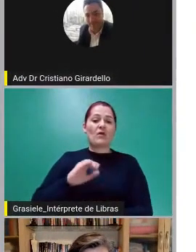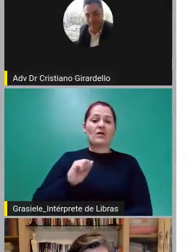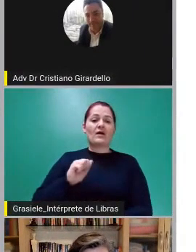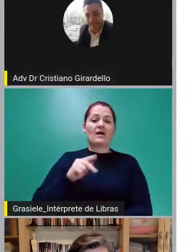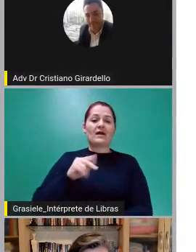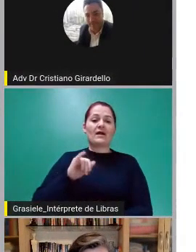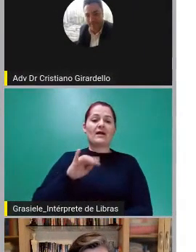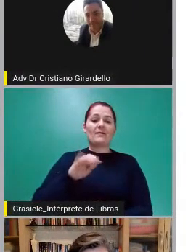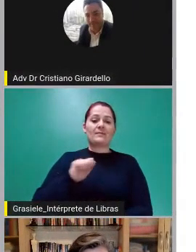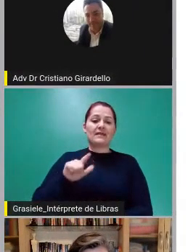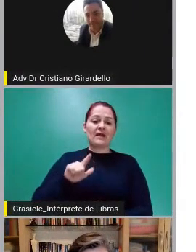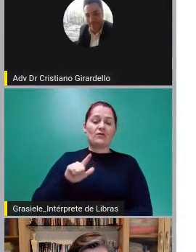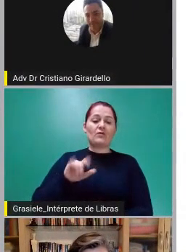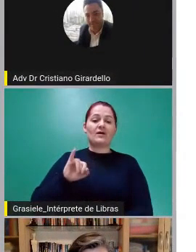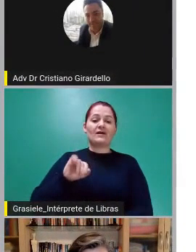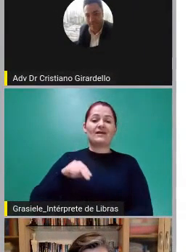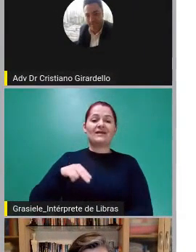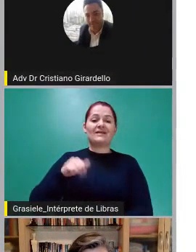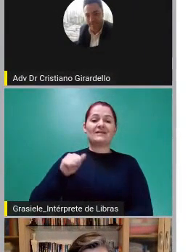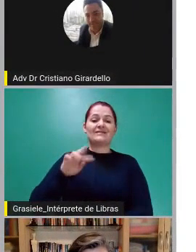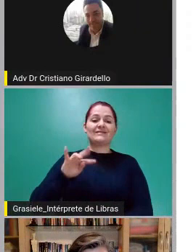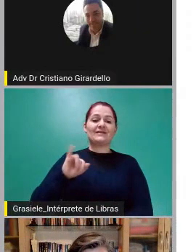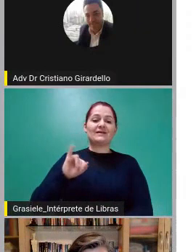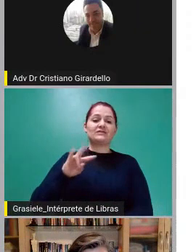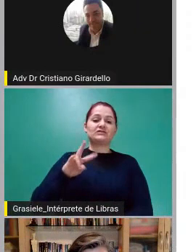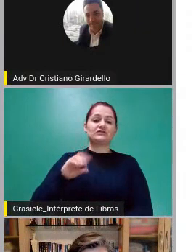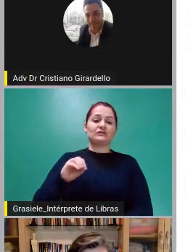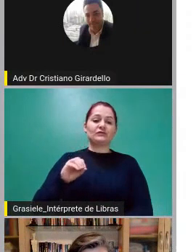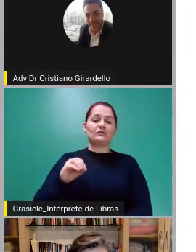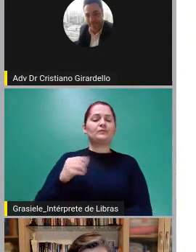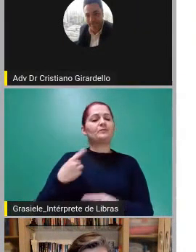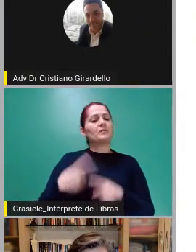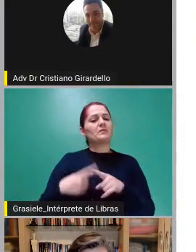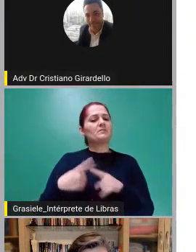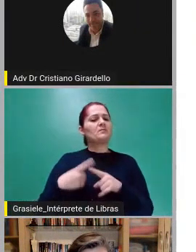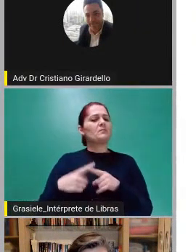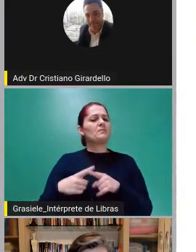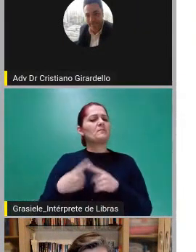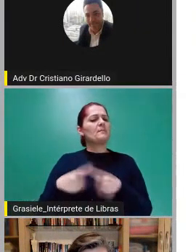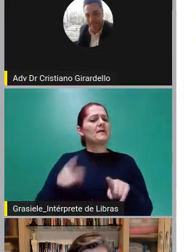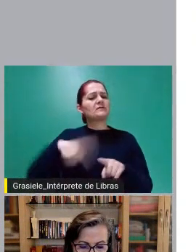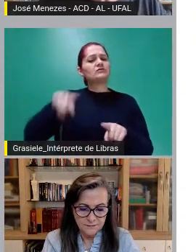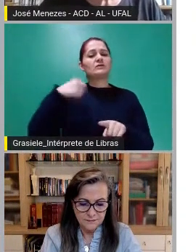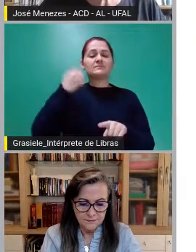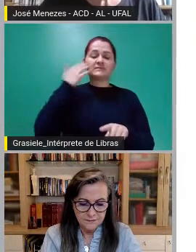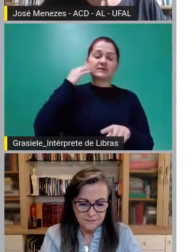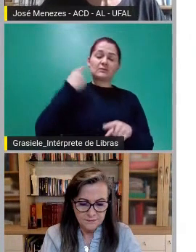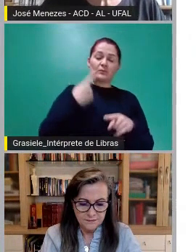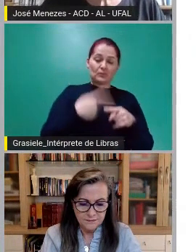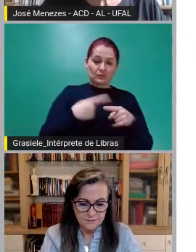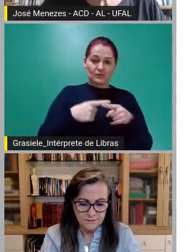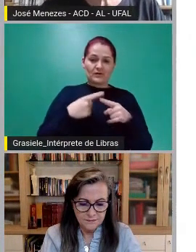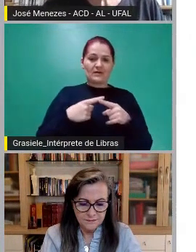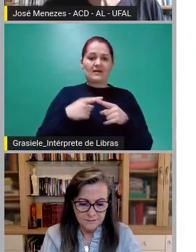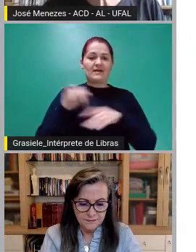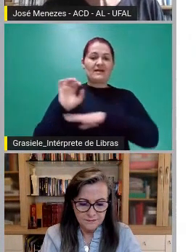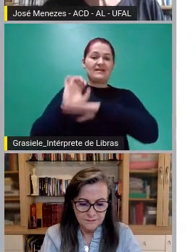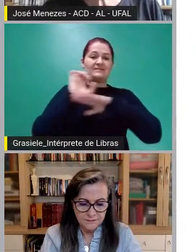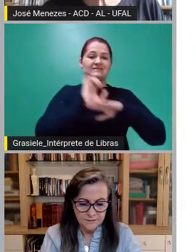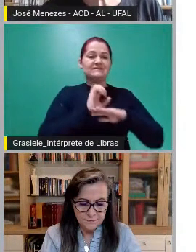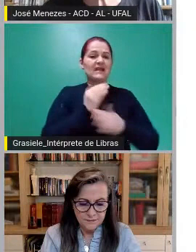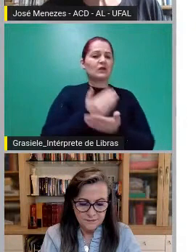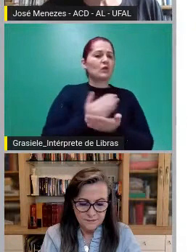estados nacionais passaram a ser os principais tomadores. Olha, se nós observarmos, a dívida pública dos Estados Unidos hoje é